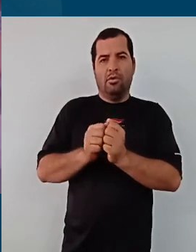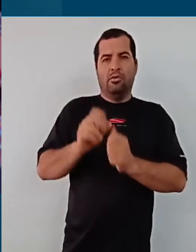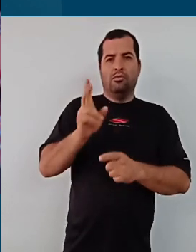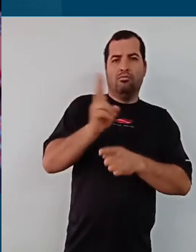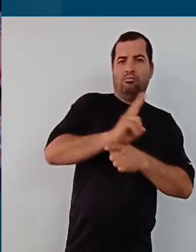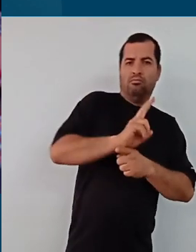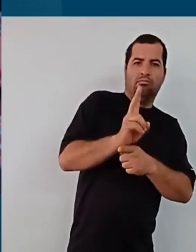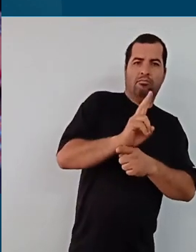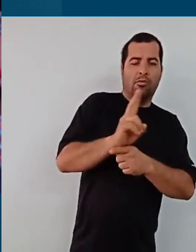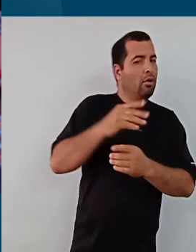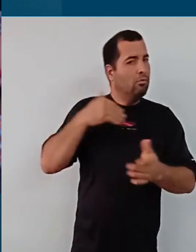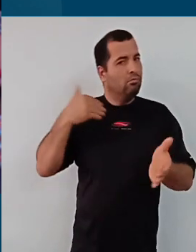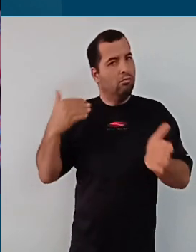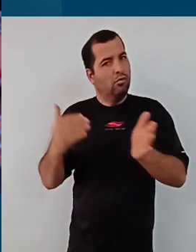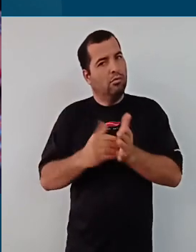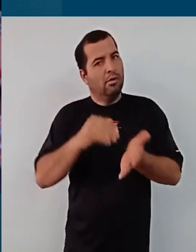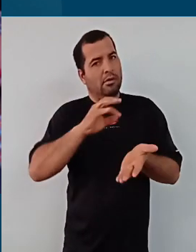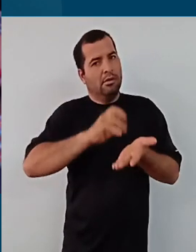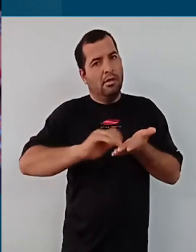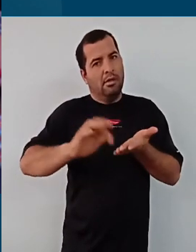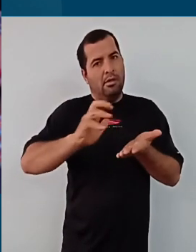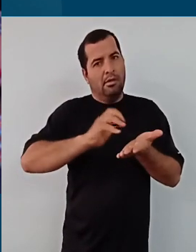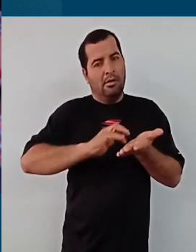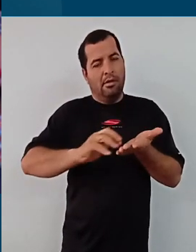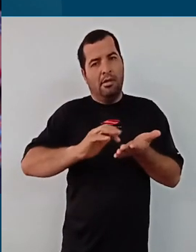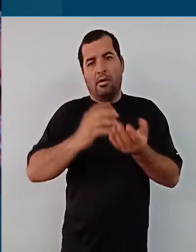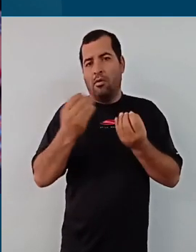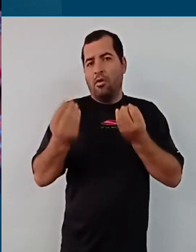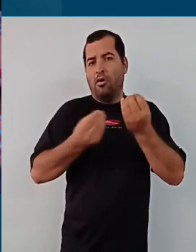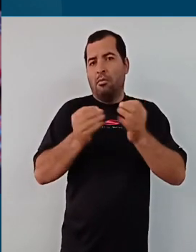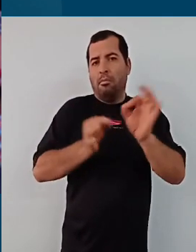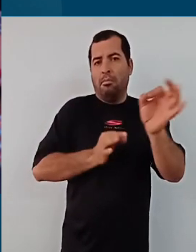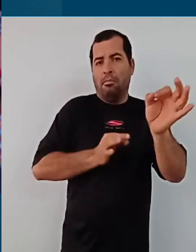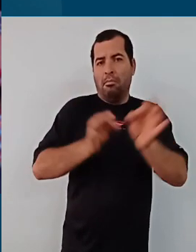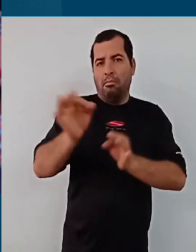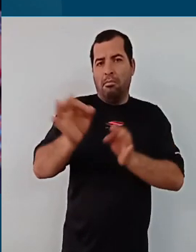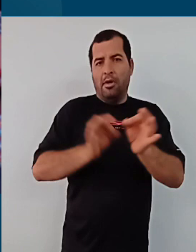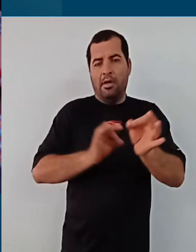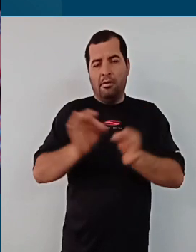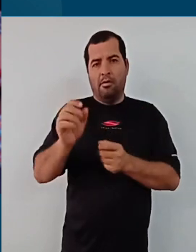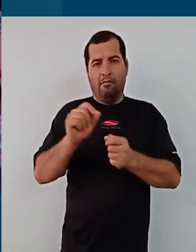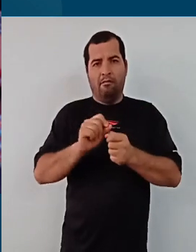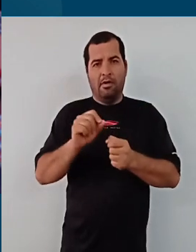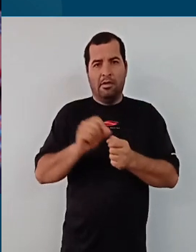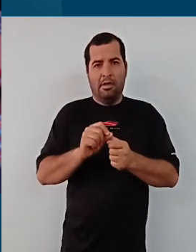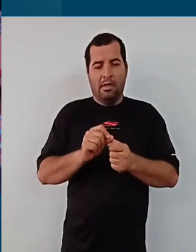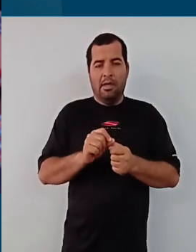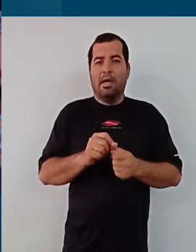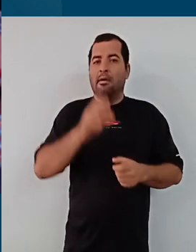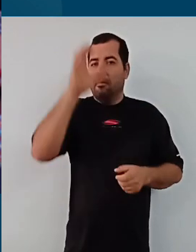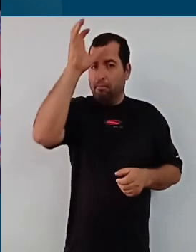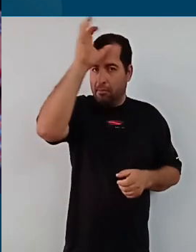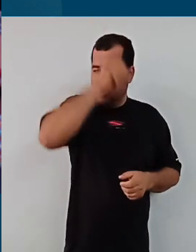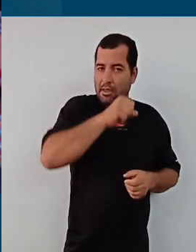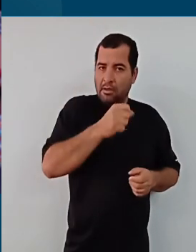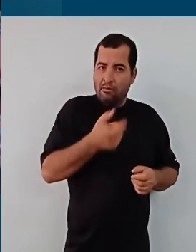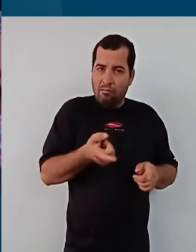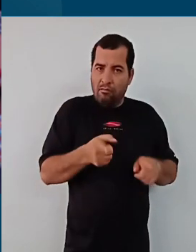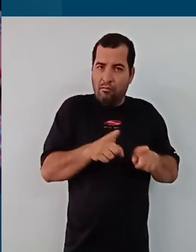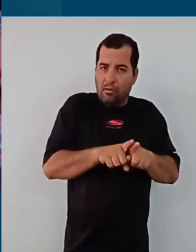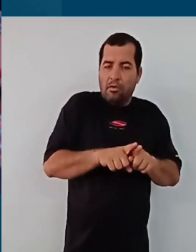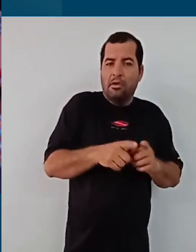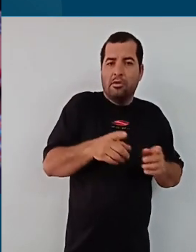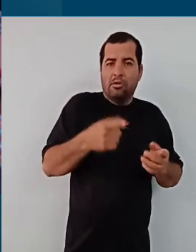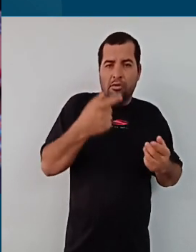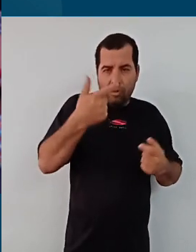e toda a secretaria, pensando juntos como é que a gente faz um plano de recomposição dessa aprendizagem, considerando